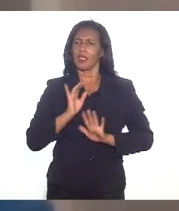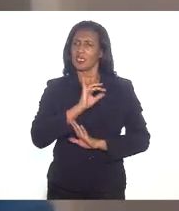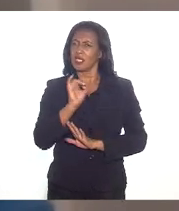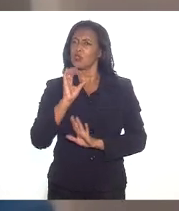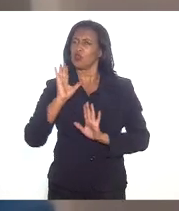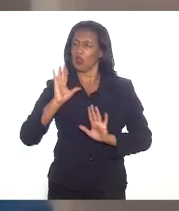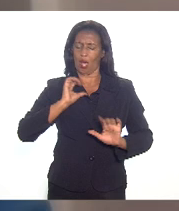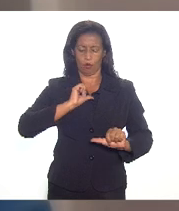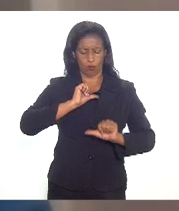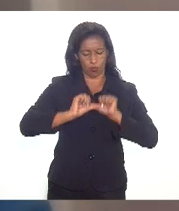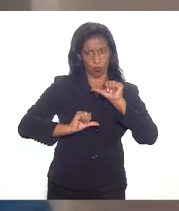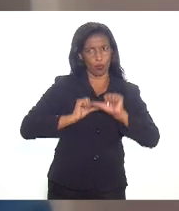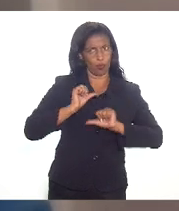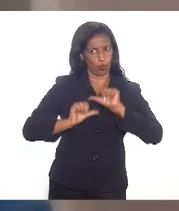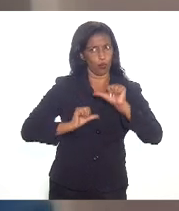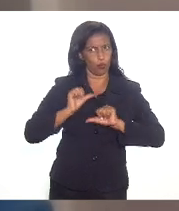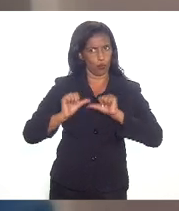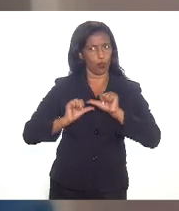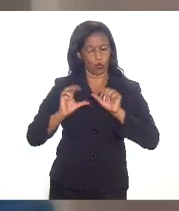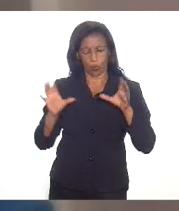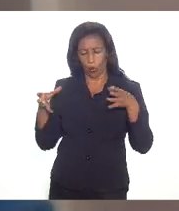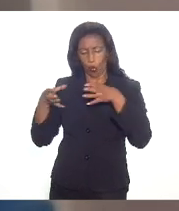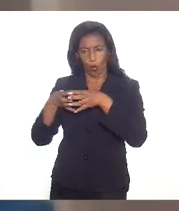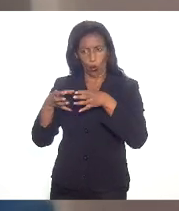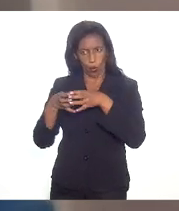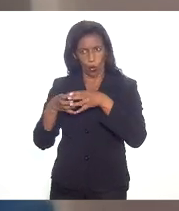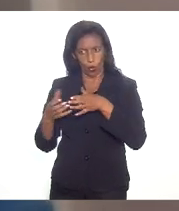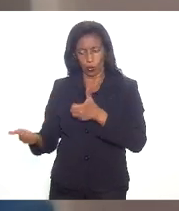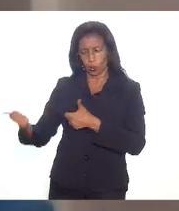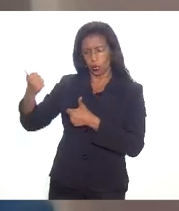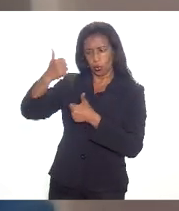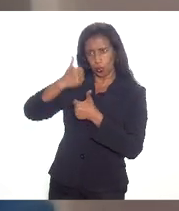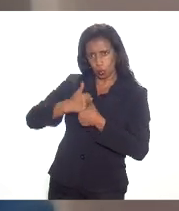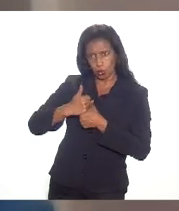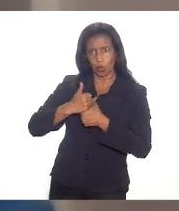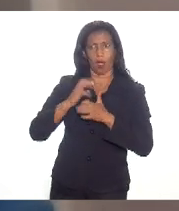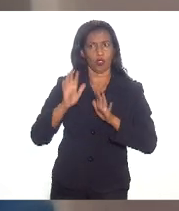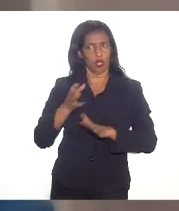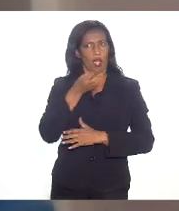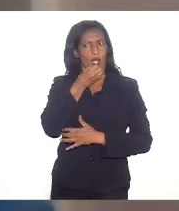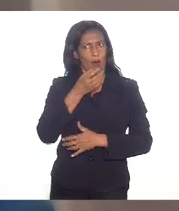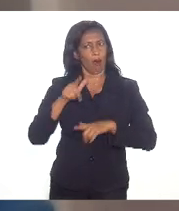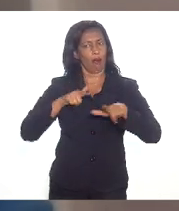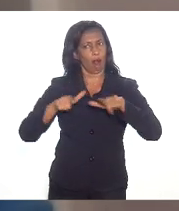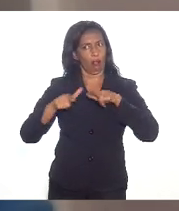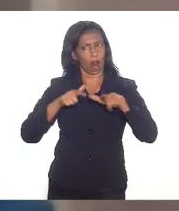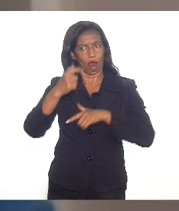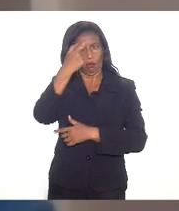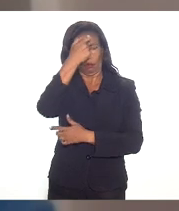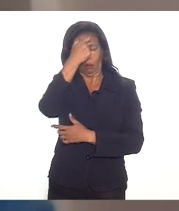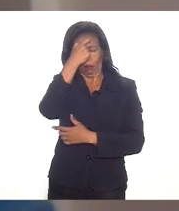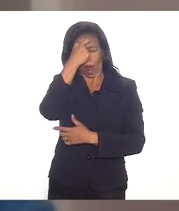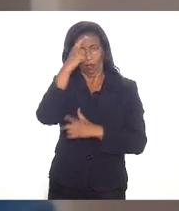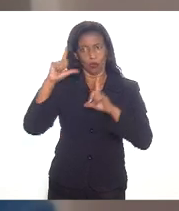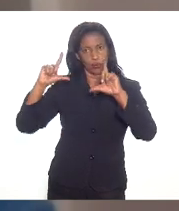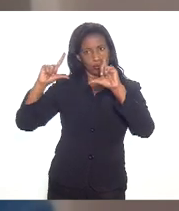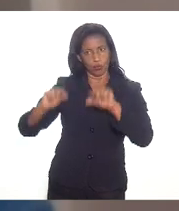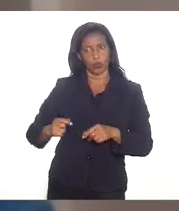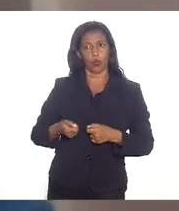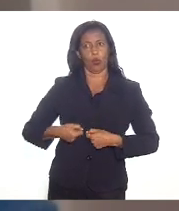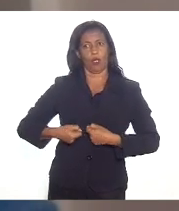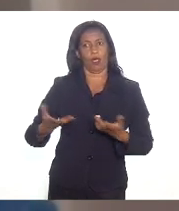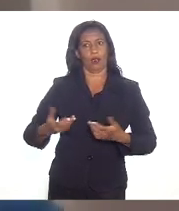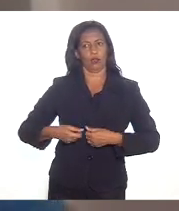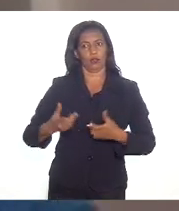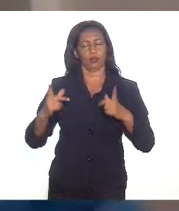já mudou, quer dizer, os conselheiros substitutos lá estão fazendo um bom trabalho, já teve uma maior racionalização de gastos ali. Mas